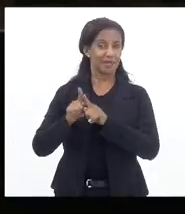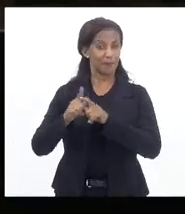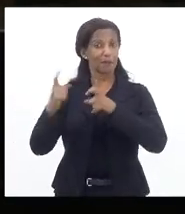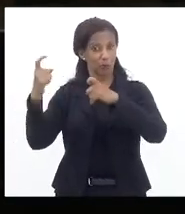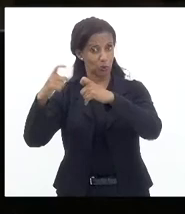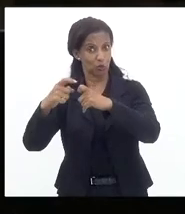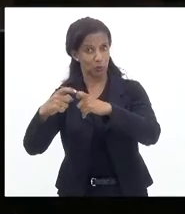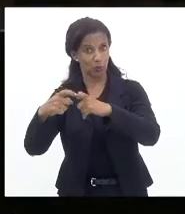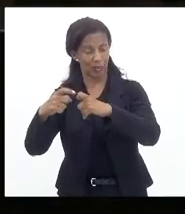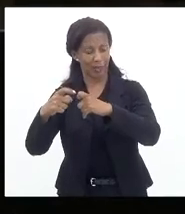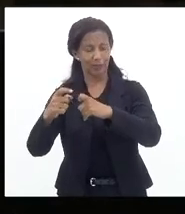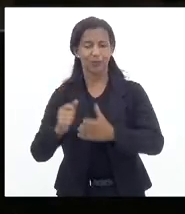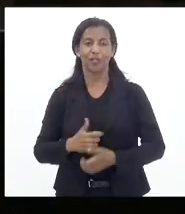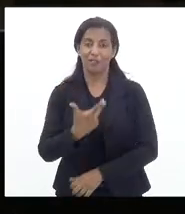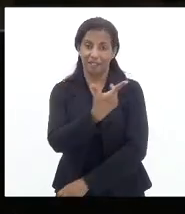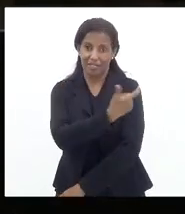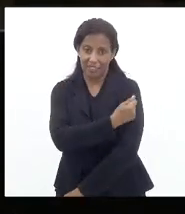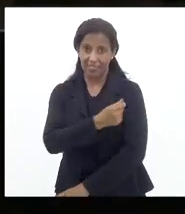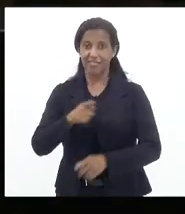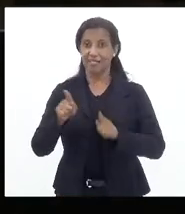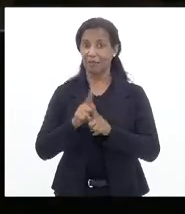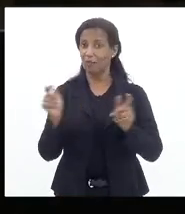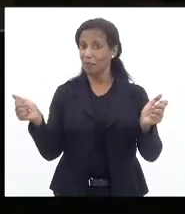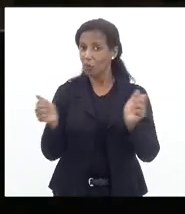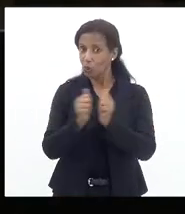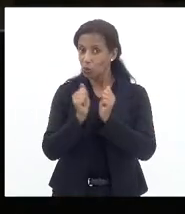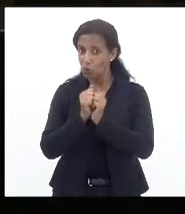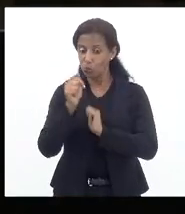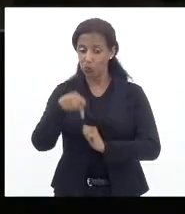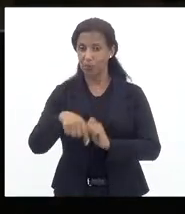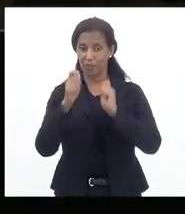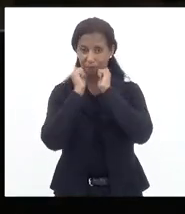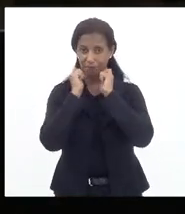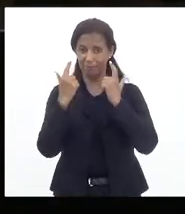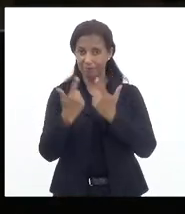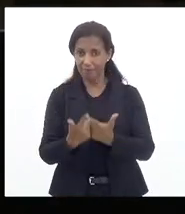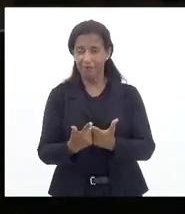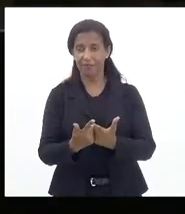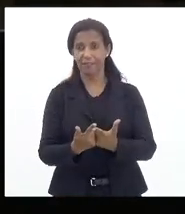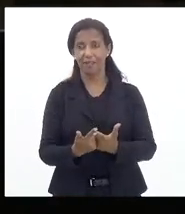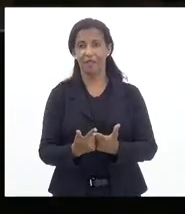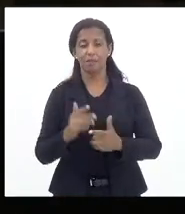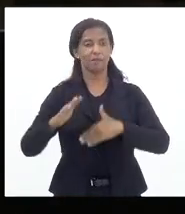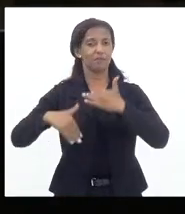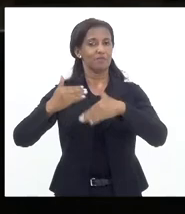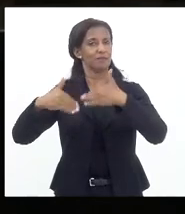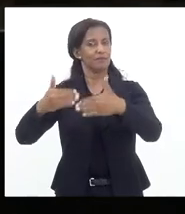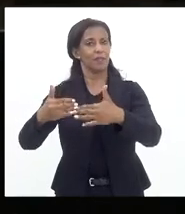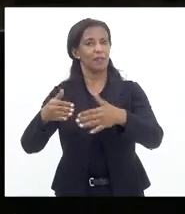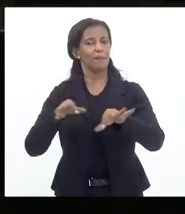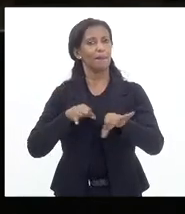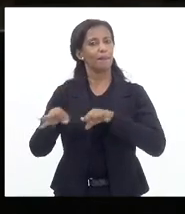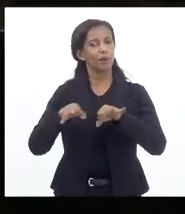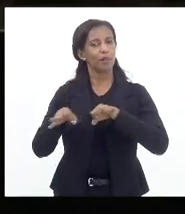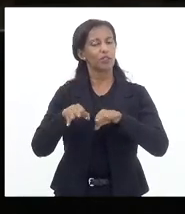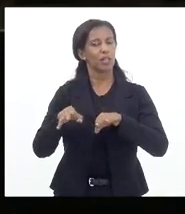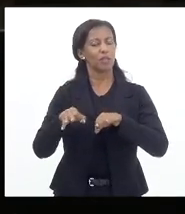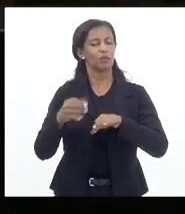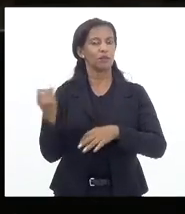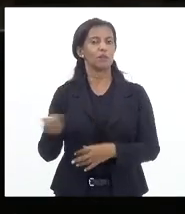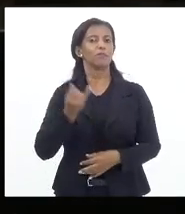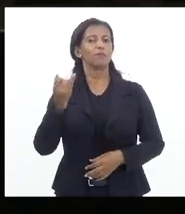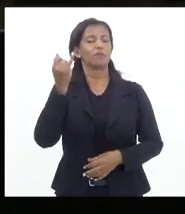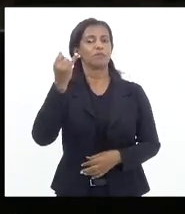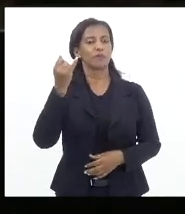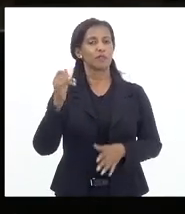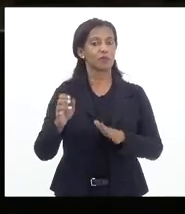medicina os médicos a vacina estaremos juntos aqui lutando aqui nesse Parlamento para desenvolver projetos importantes para o